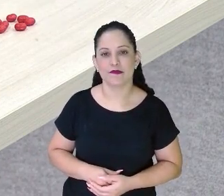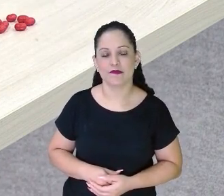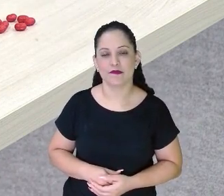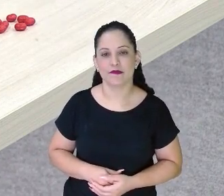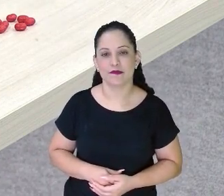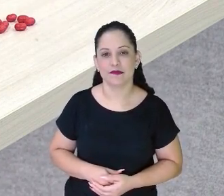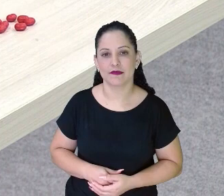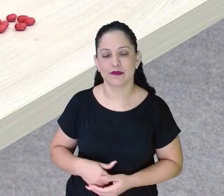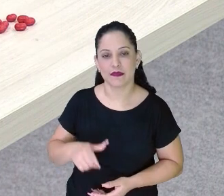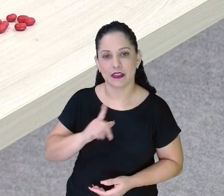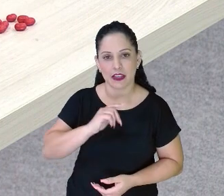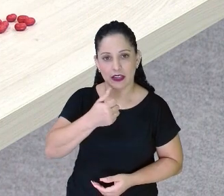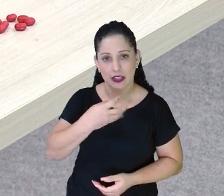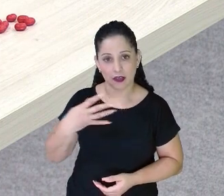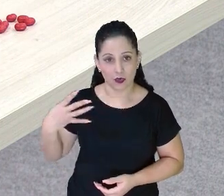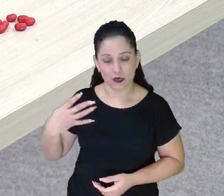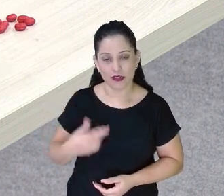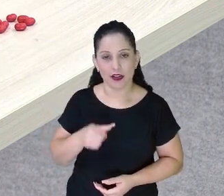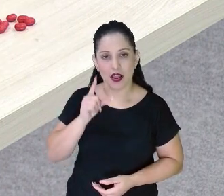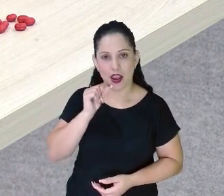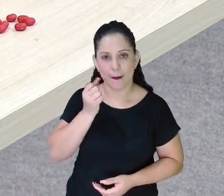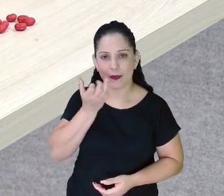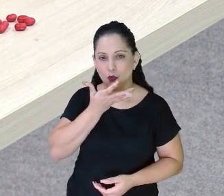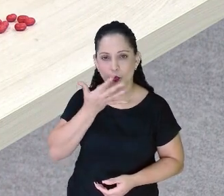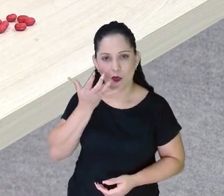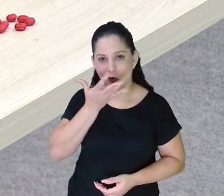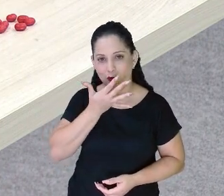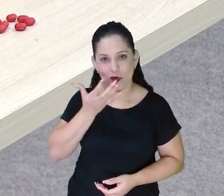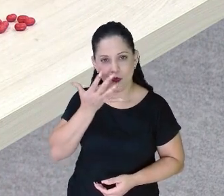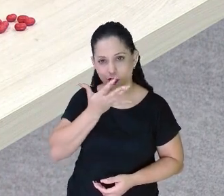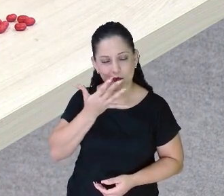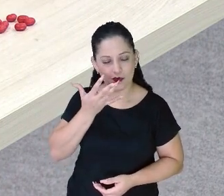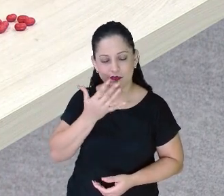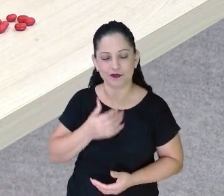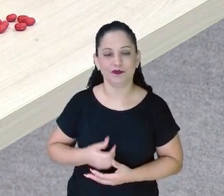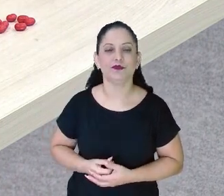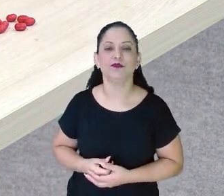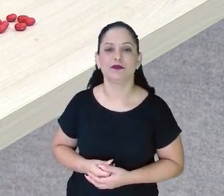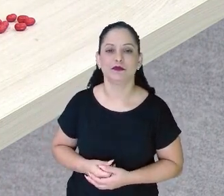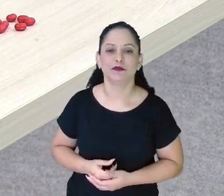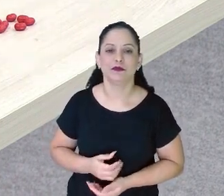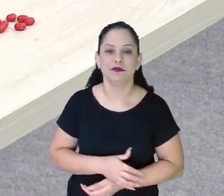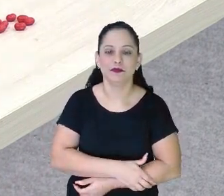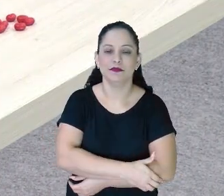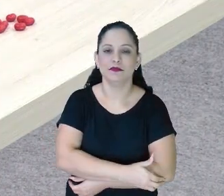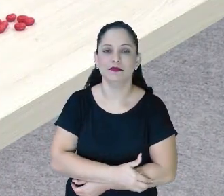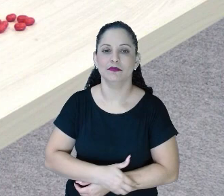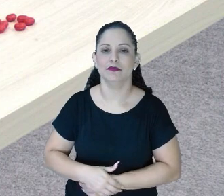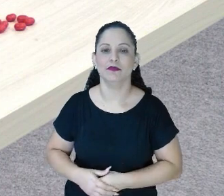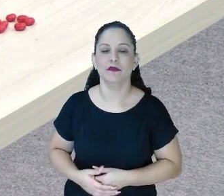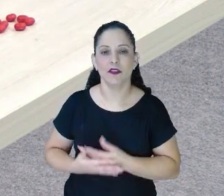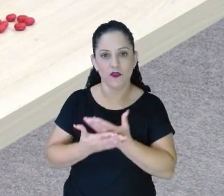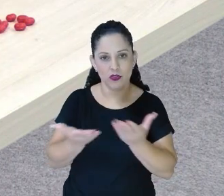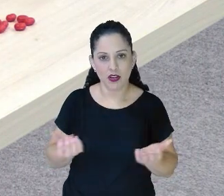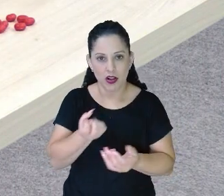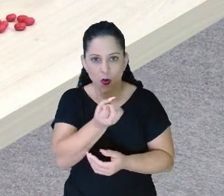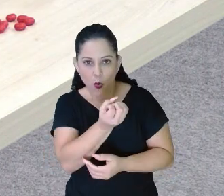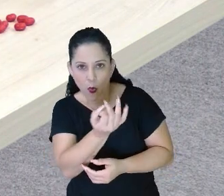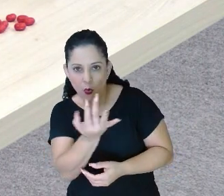12, 14. Ó, vou botar aqui desse lado, 14 lápis, se você